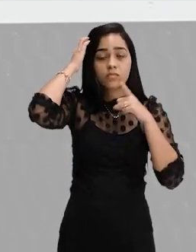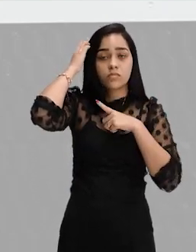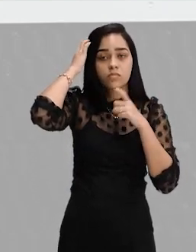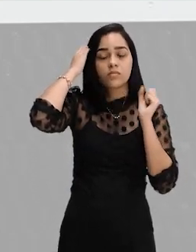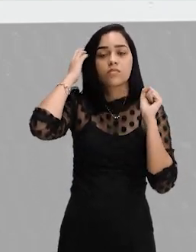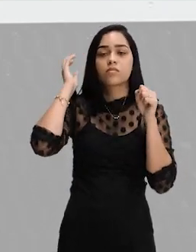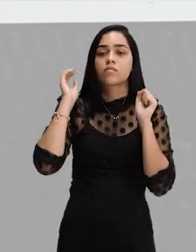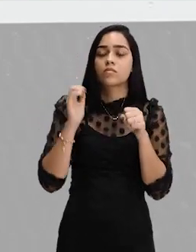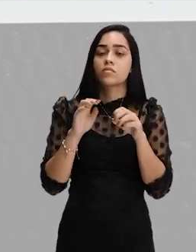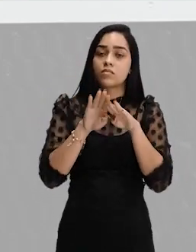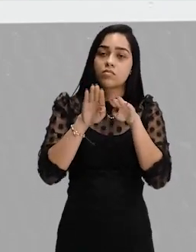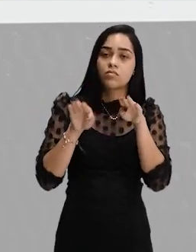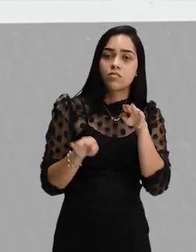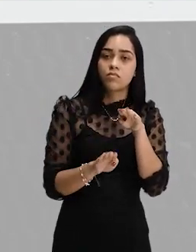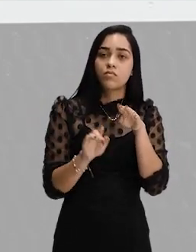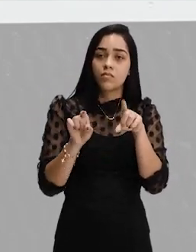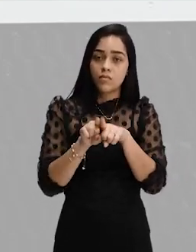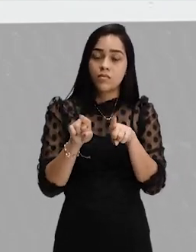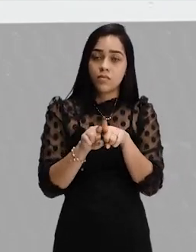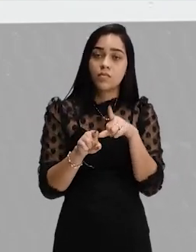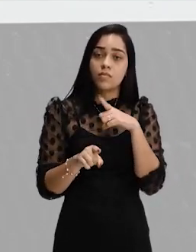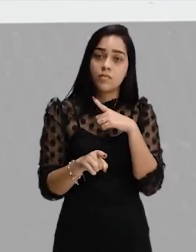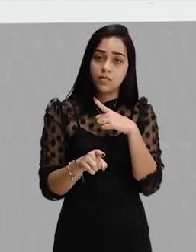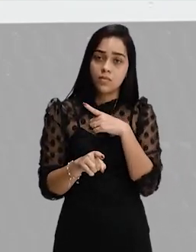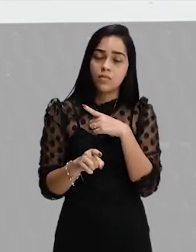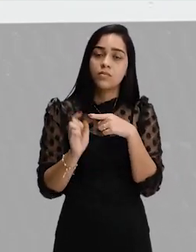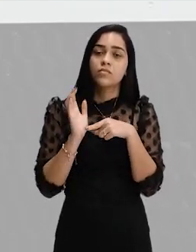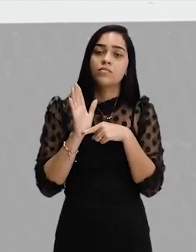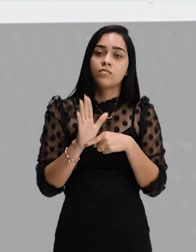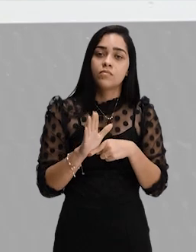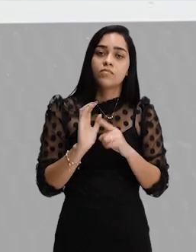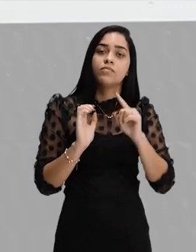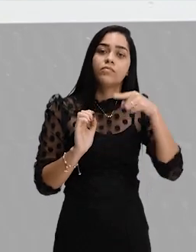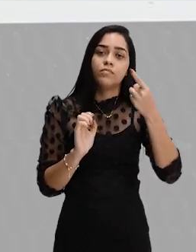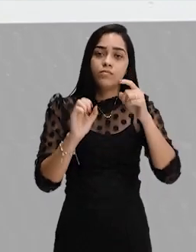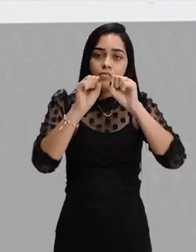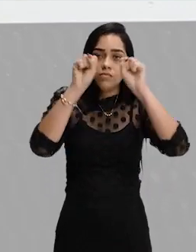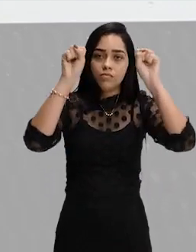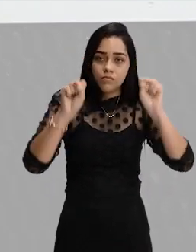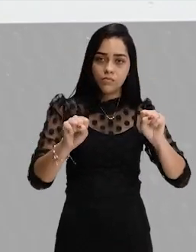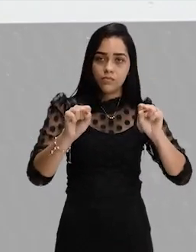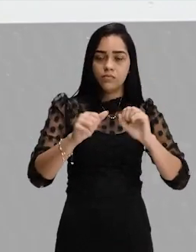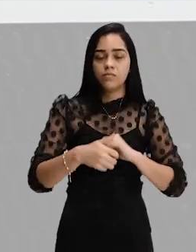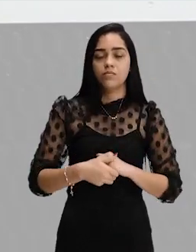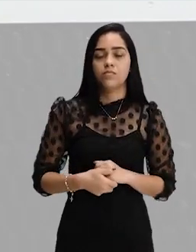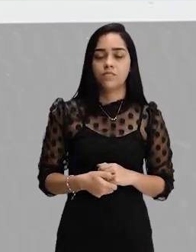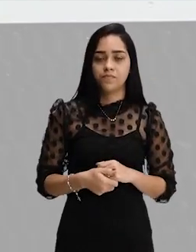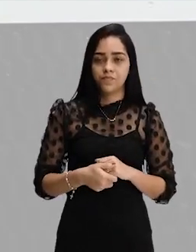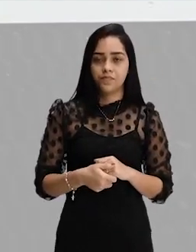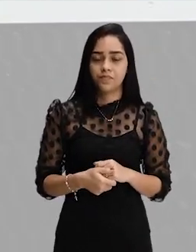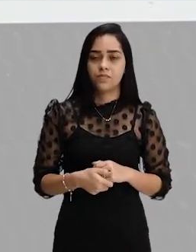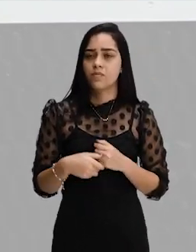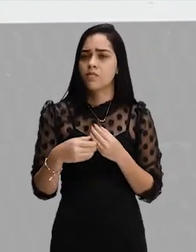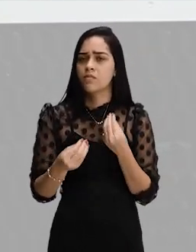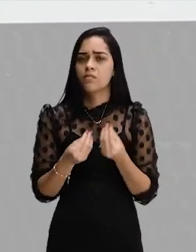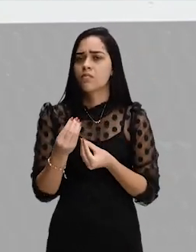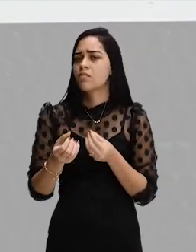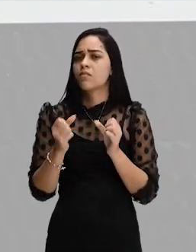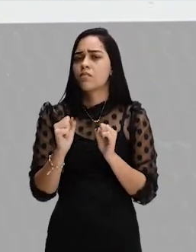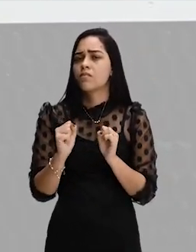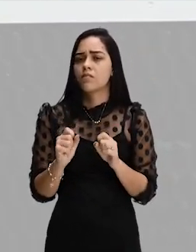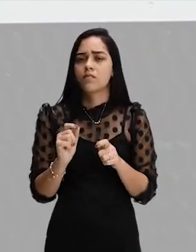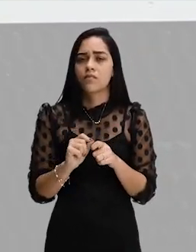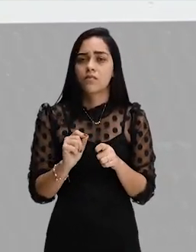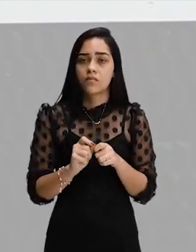atenda essa desigualdade e que atenda também essa outra desigualdade. Tá? Então vamos ver como é que a gente